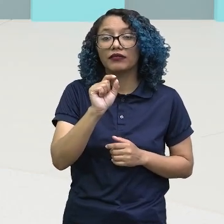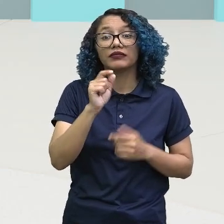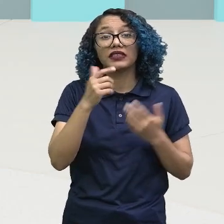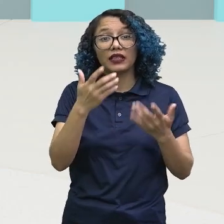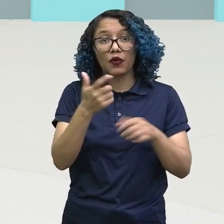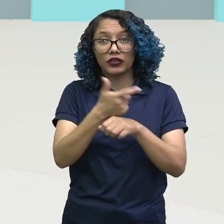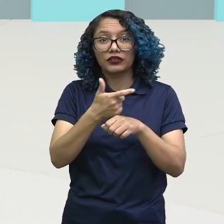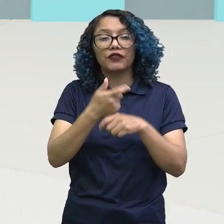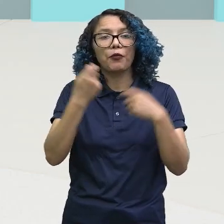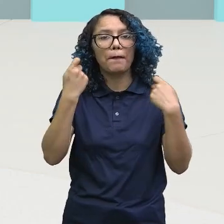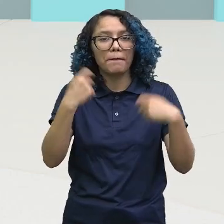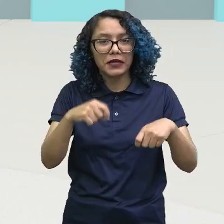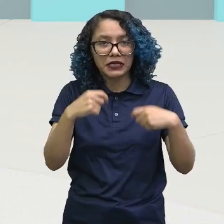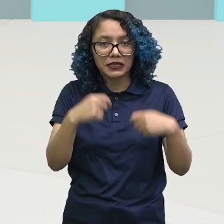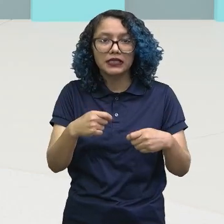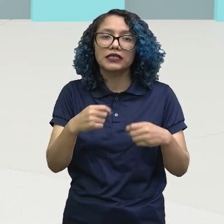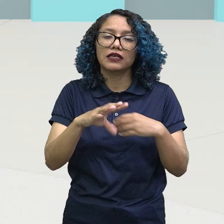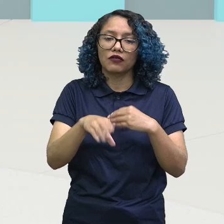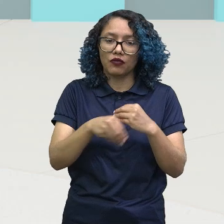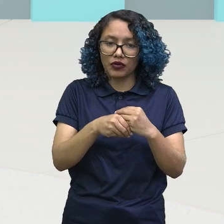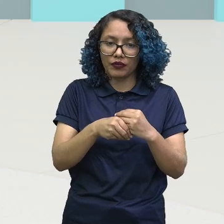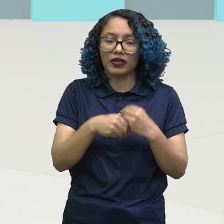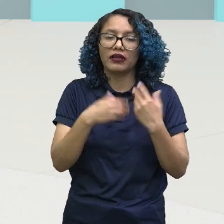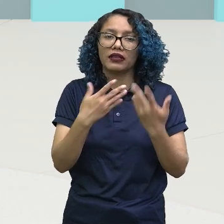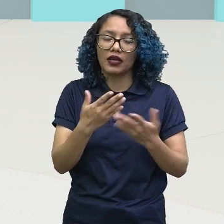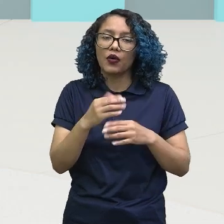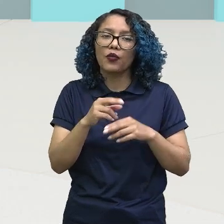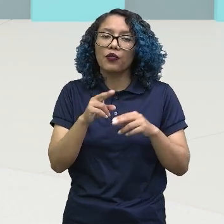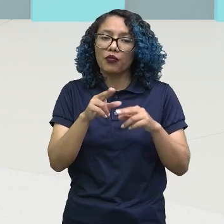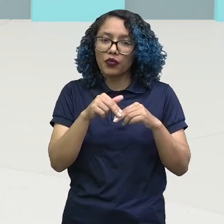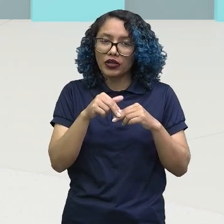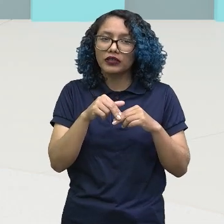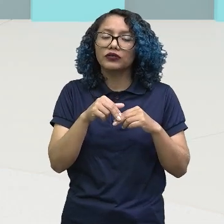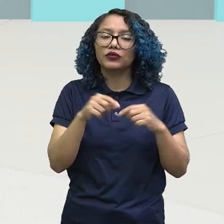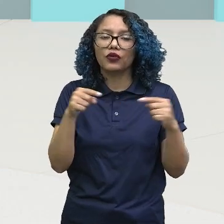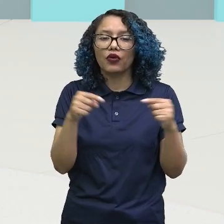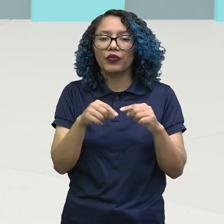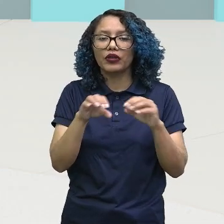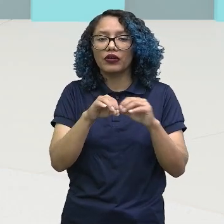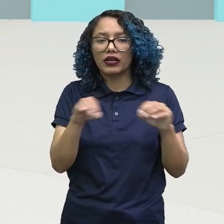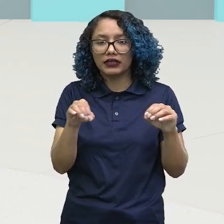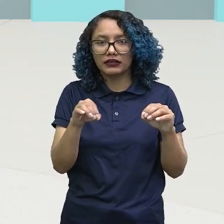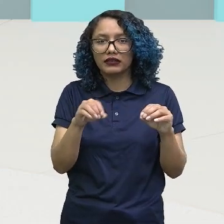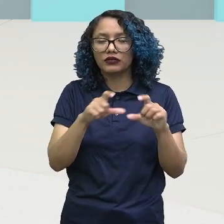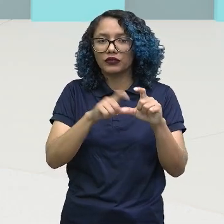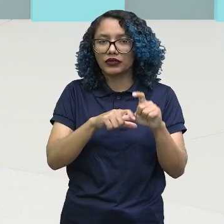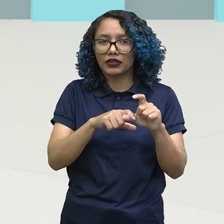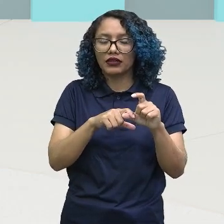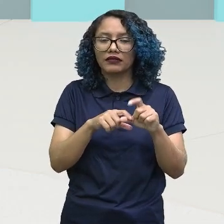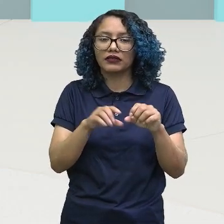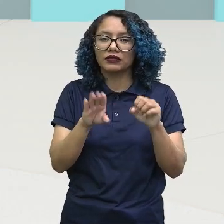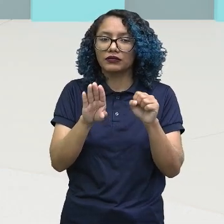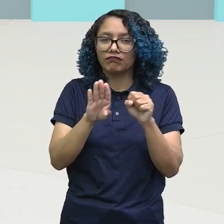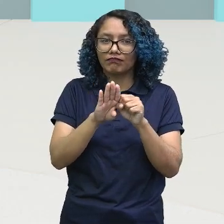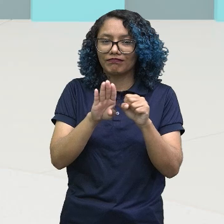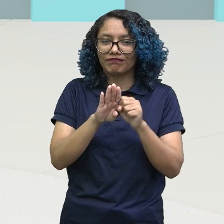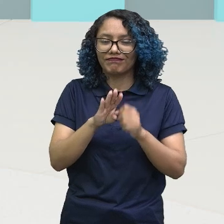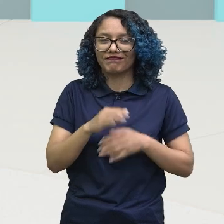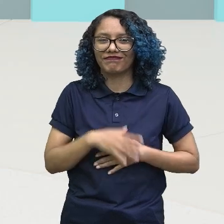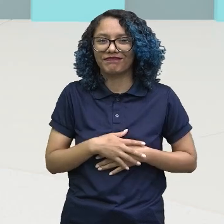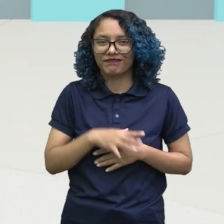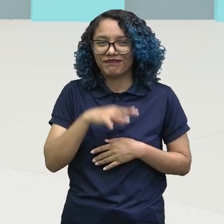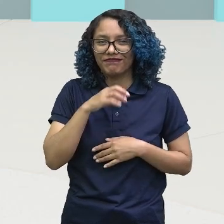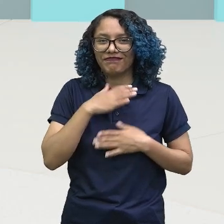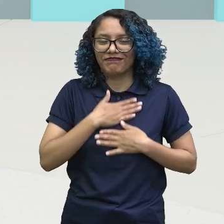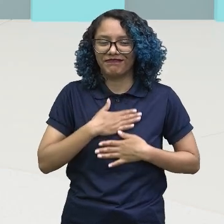é a partir dessa ideia que a gente vai falar da oração subordinada, substantiva, completiva, nominal. Até respiro